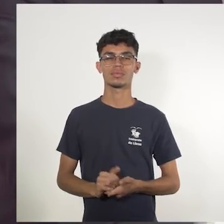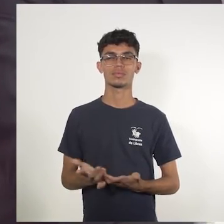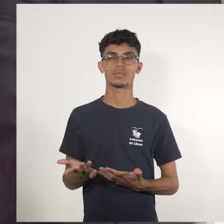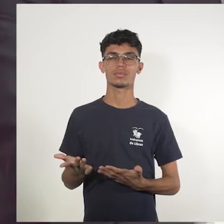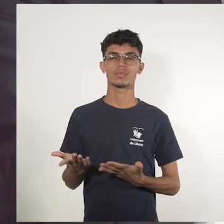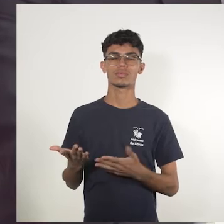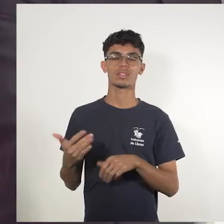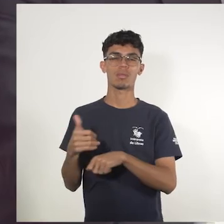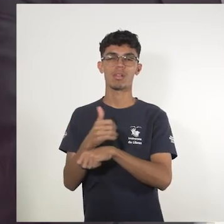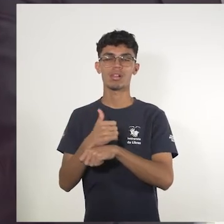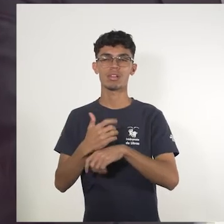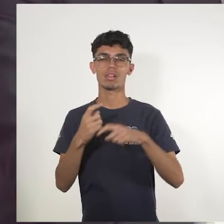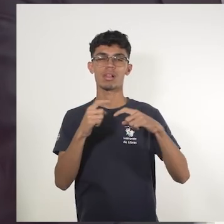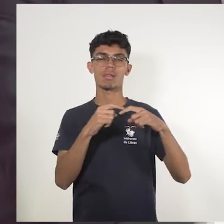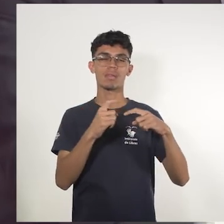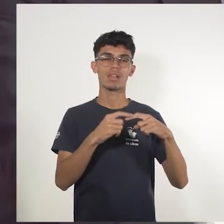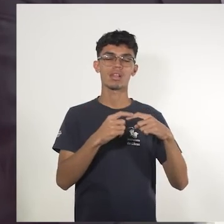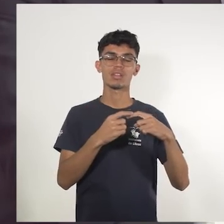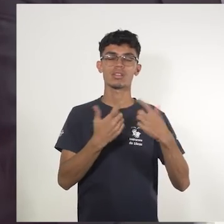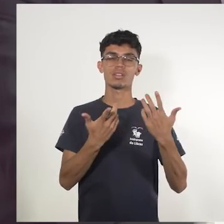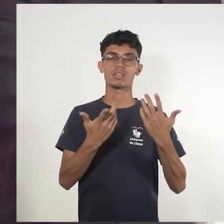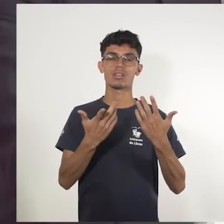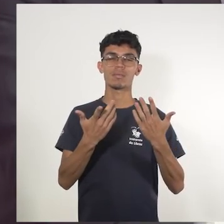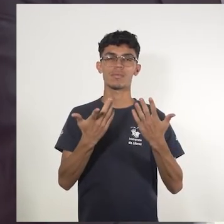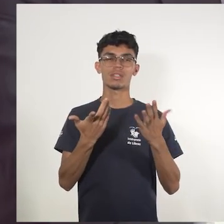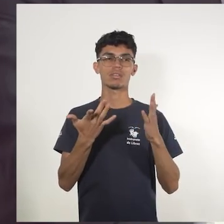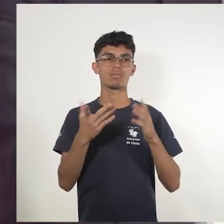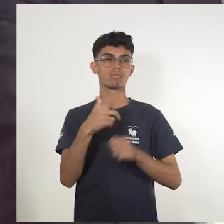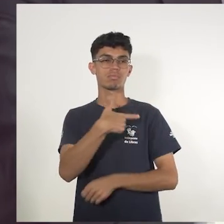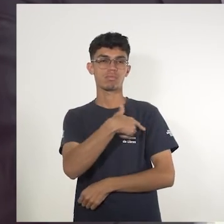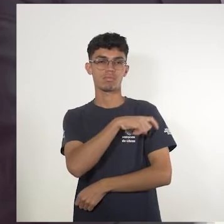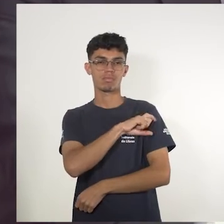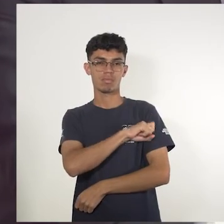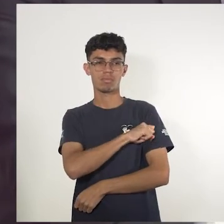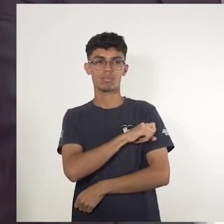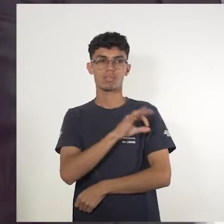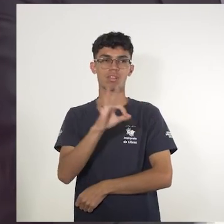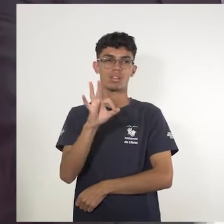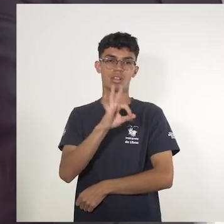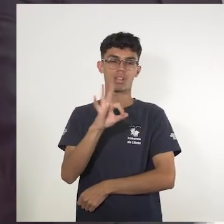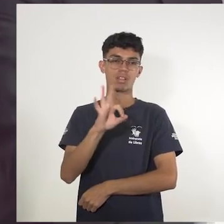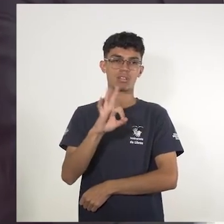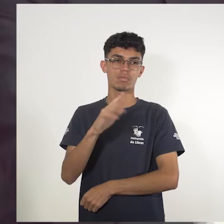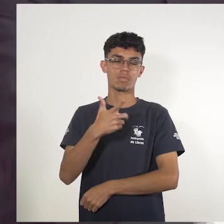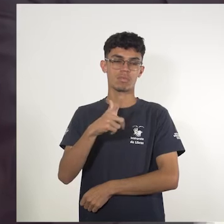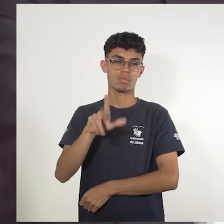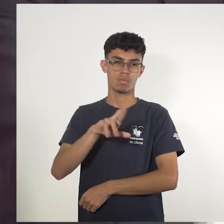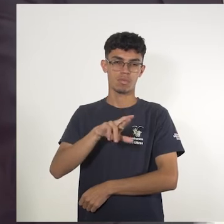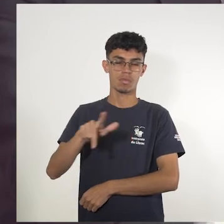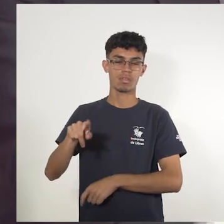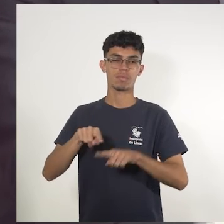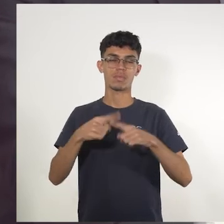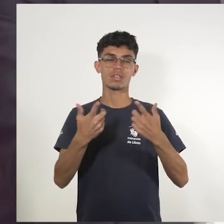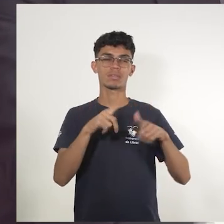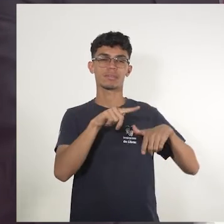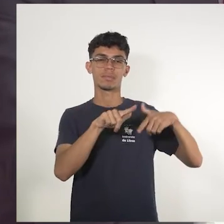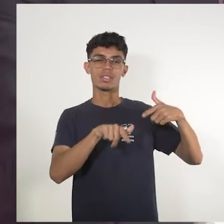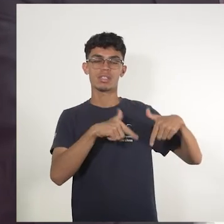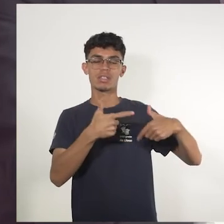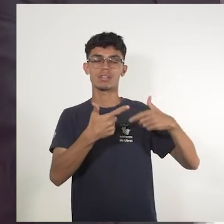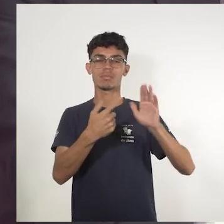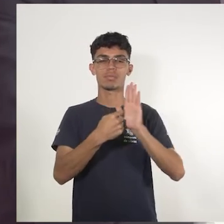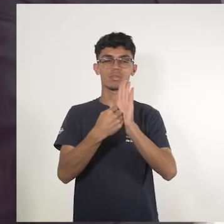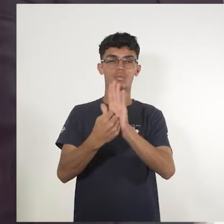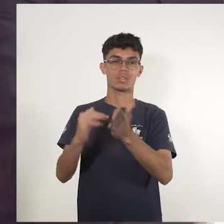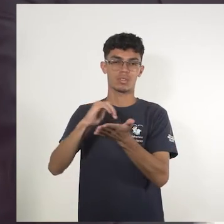não é nada, e está exercendo um trabalho bastante representativo na